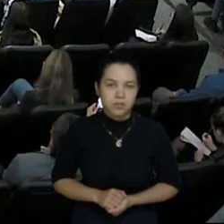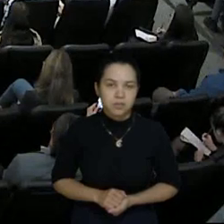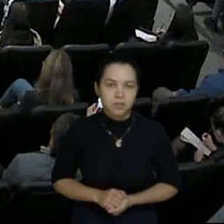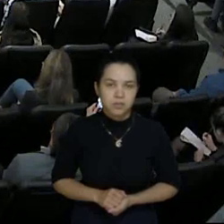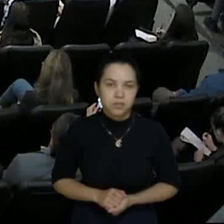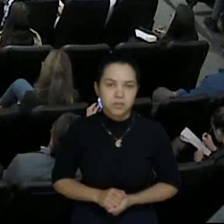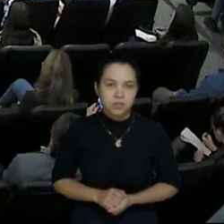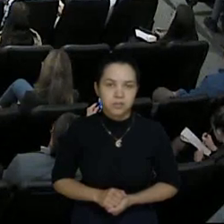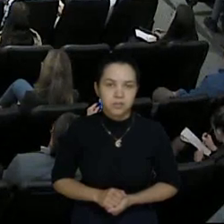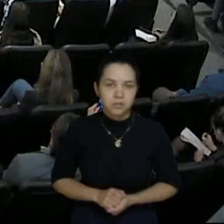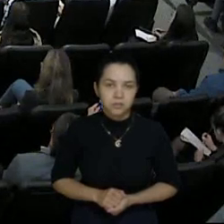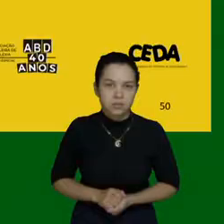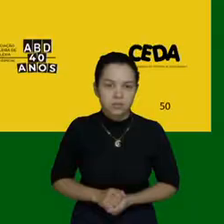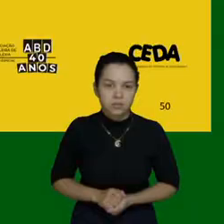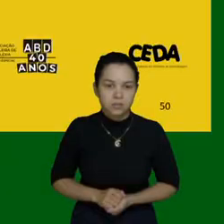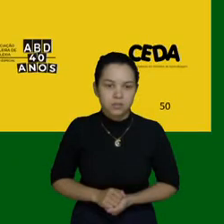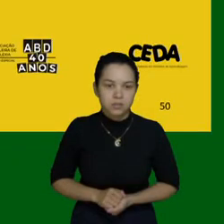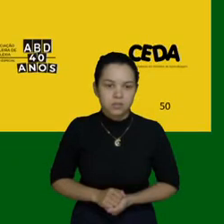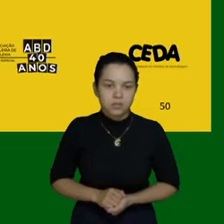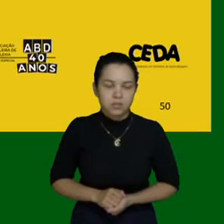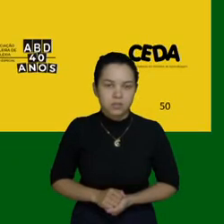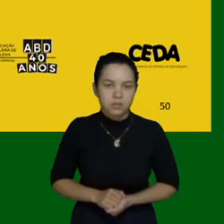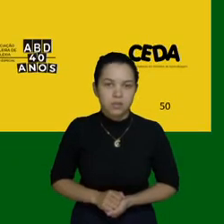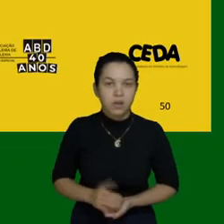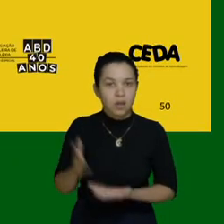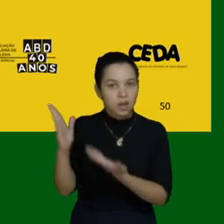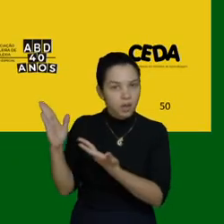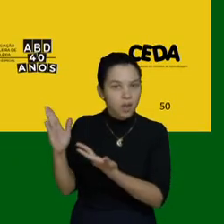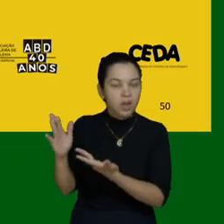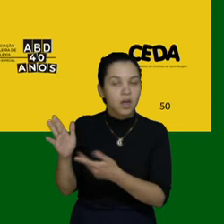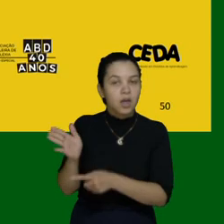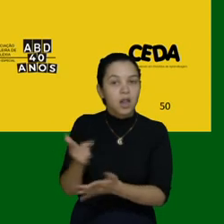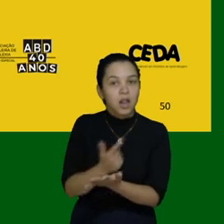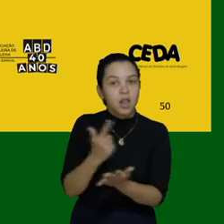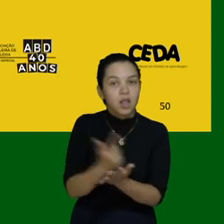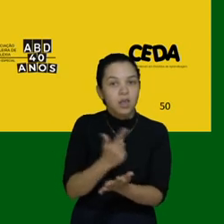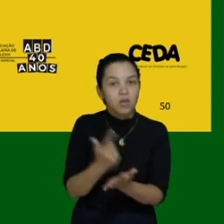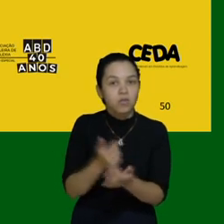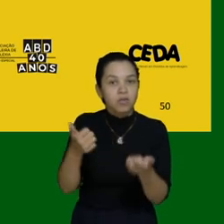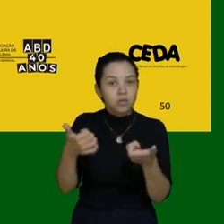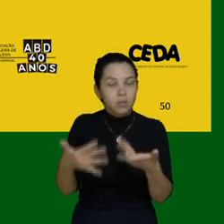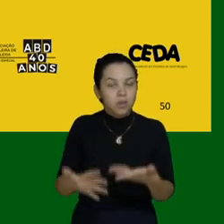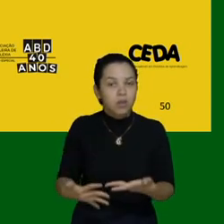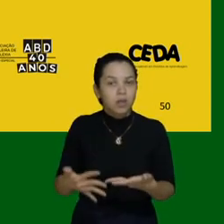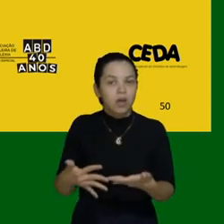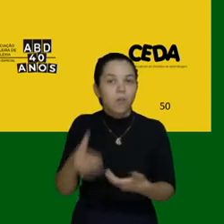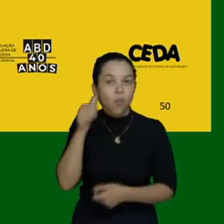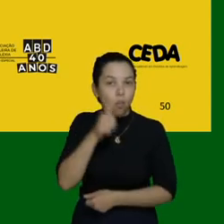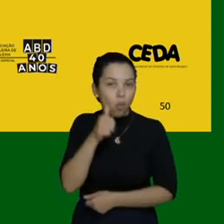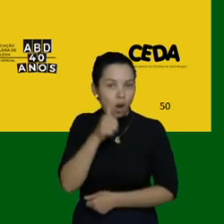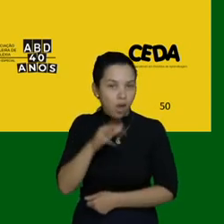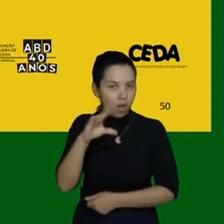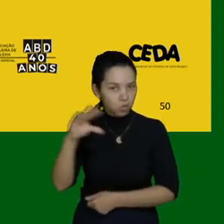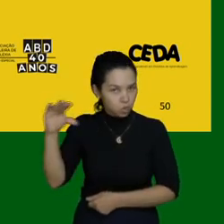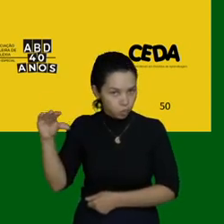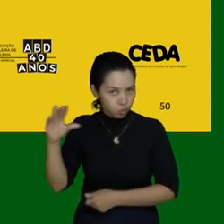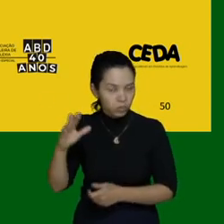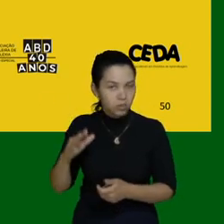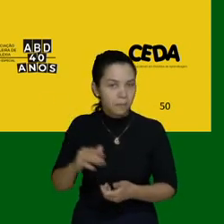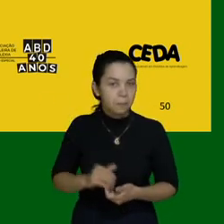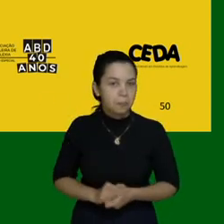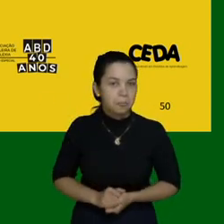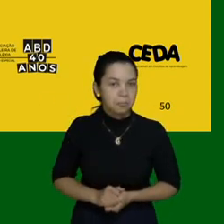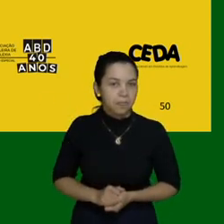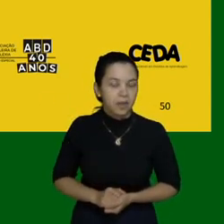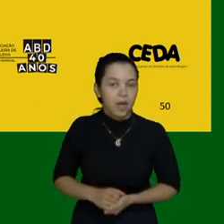bo tarde eh esse livro fala da vida de uma adulta né de uma moça e ela foi fazer um